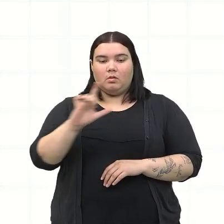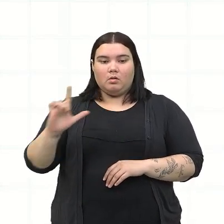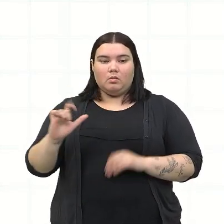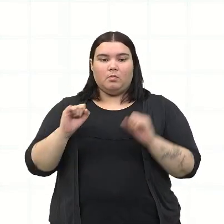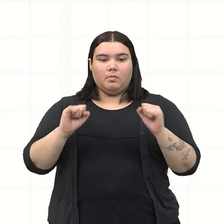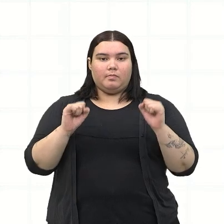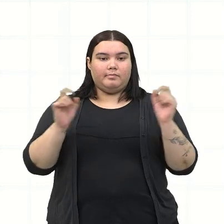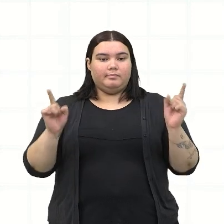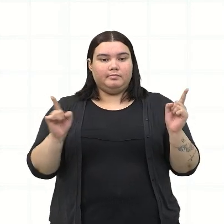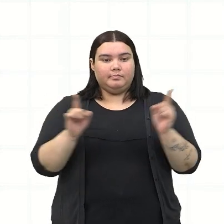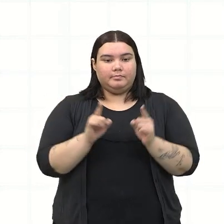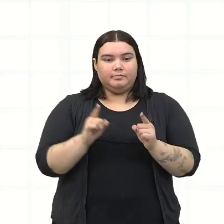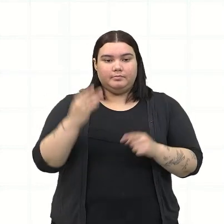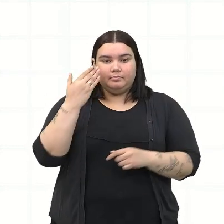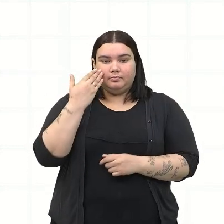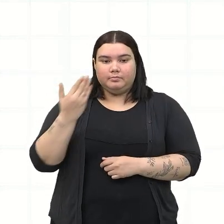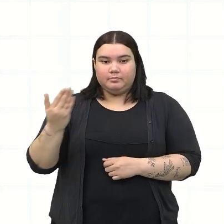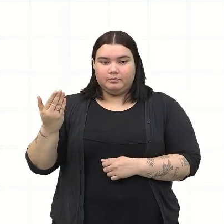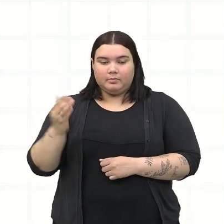assim, ó. Will.